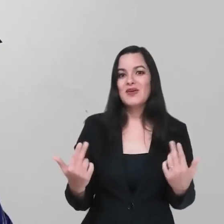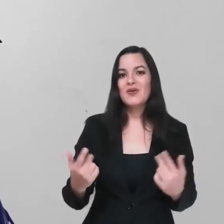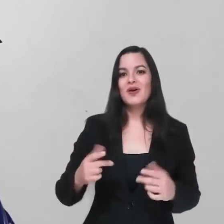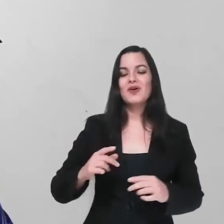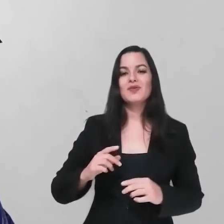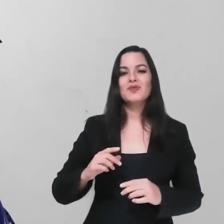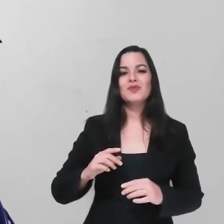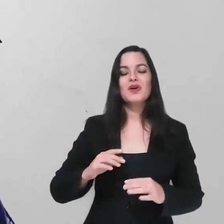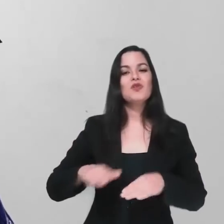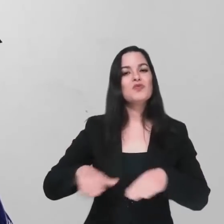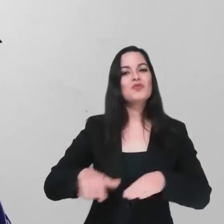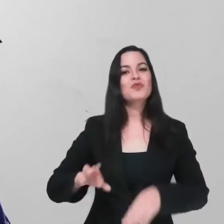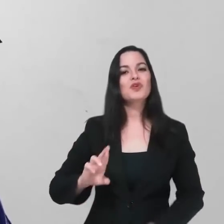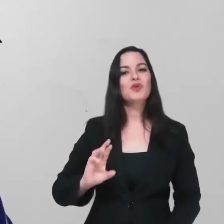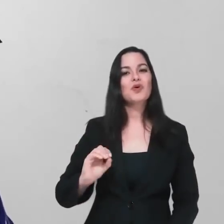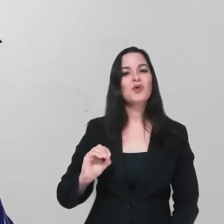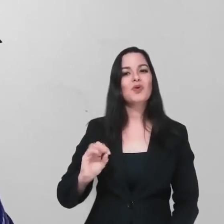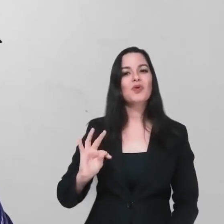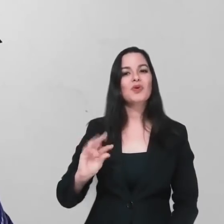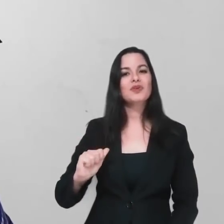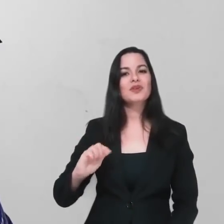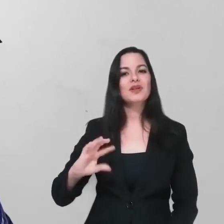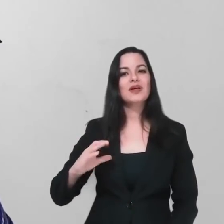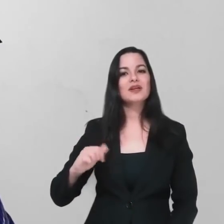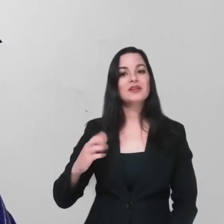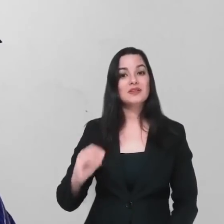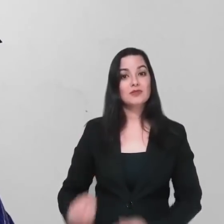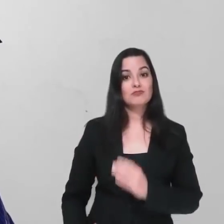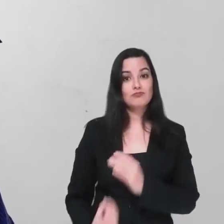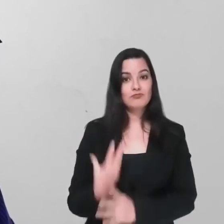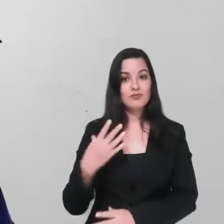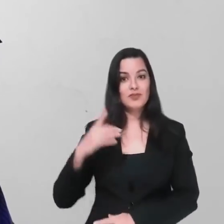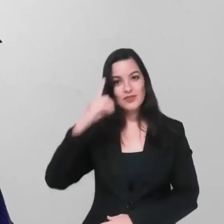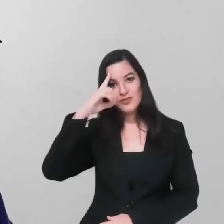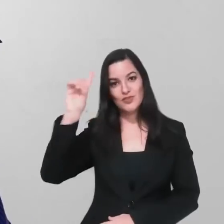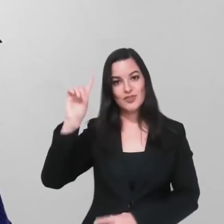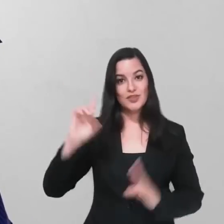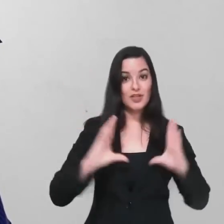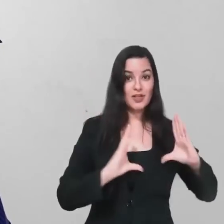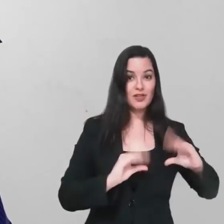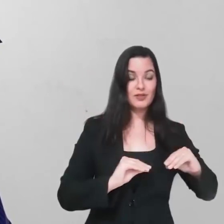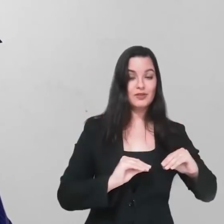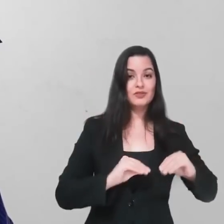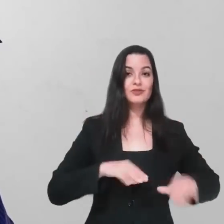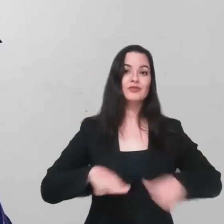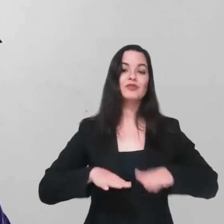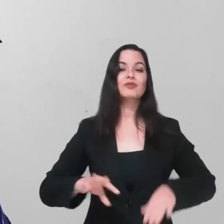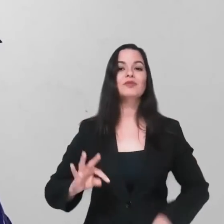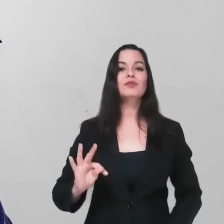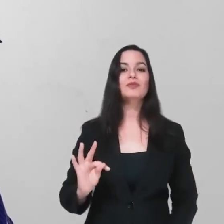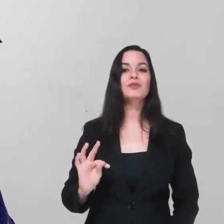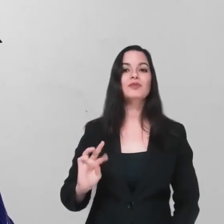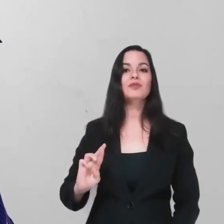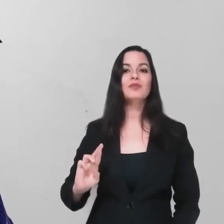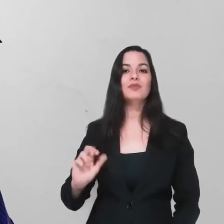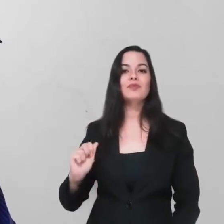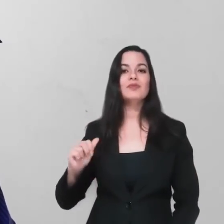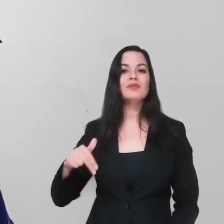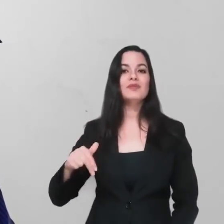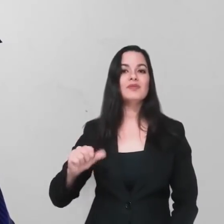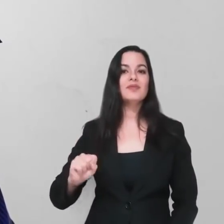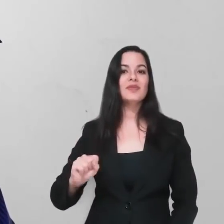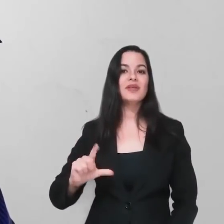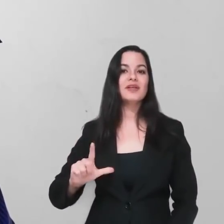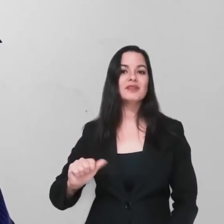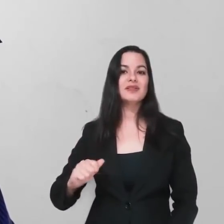rotação dá origem ao dia e à noite, o movimento de translação dá origem às estações